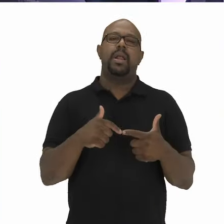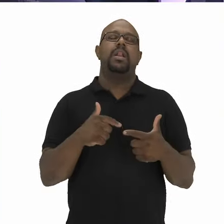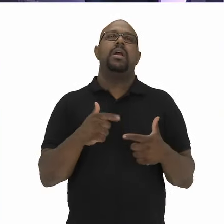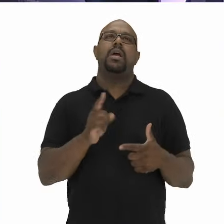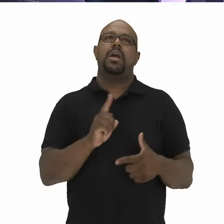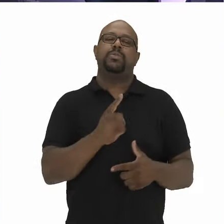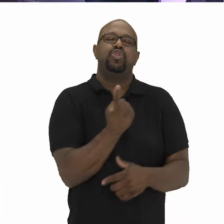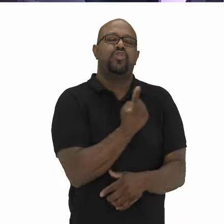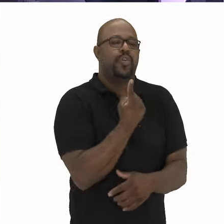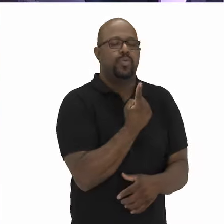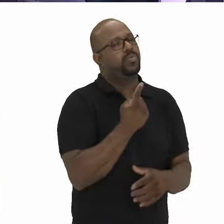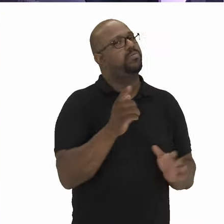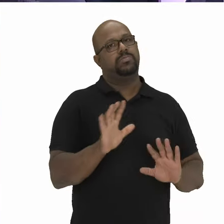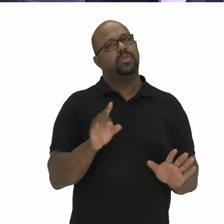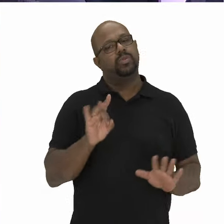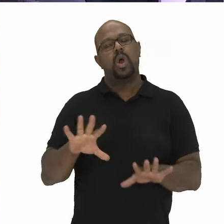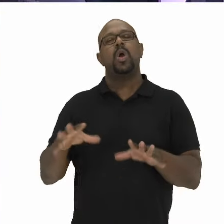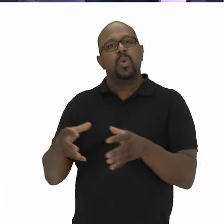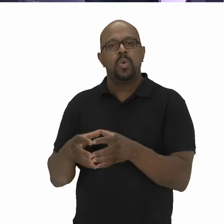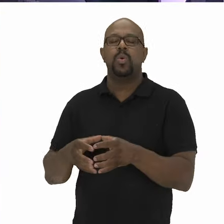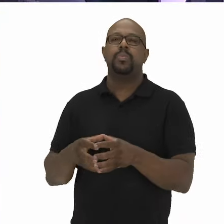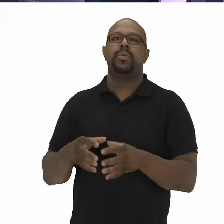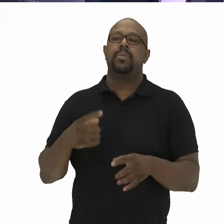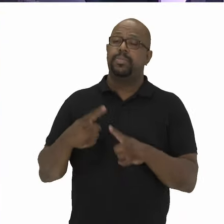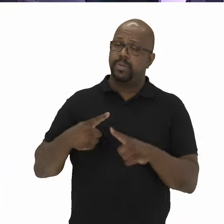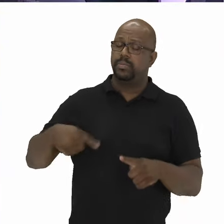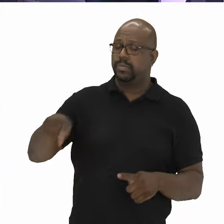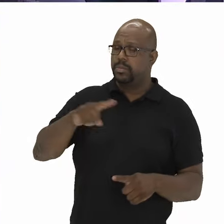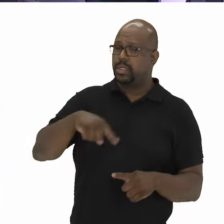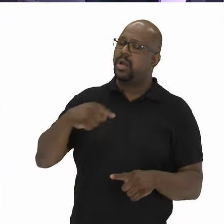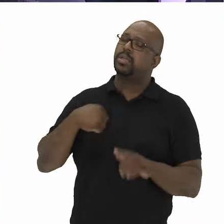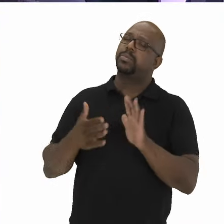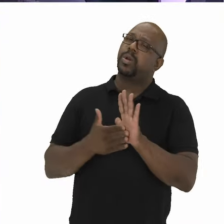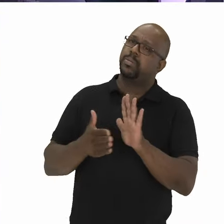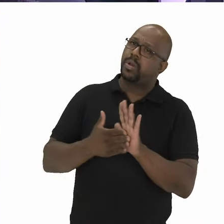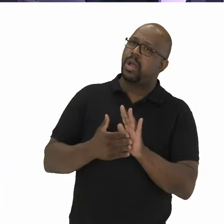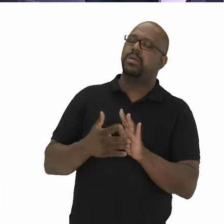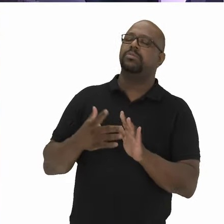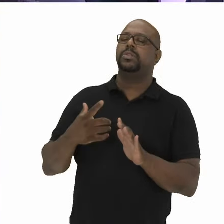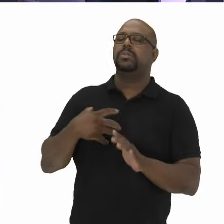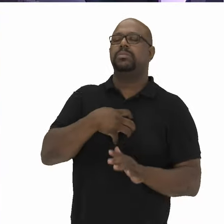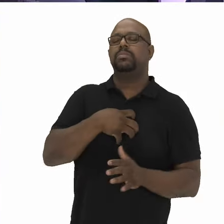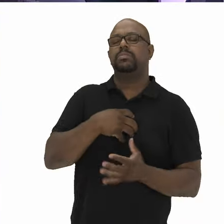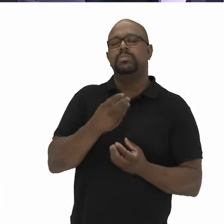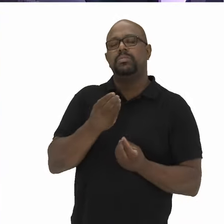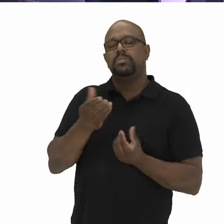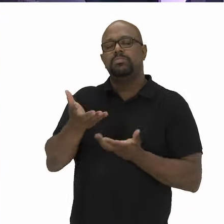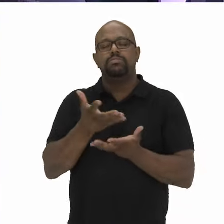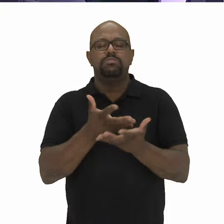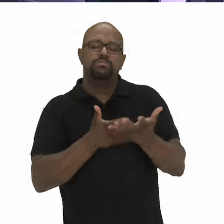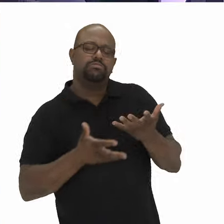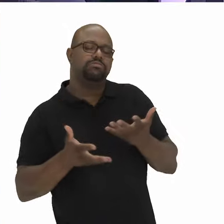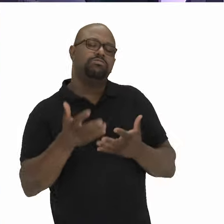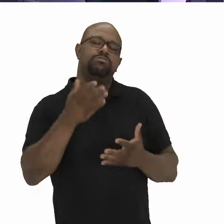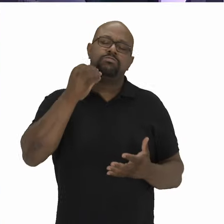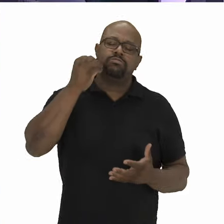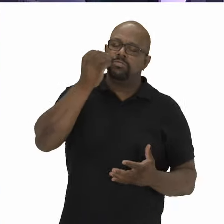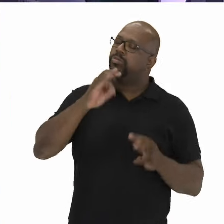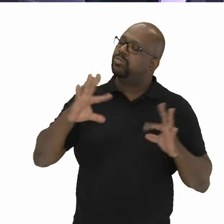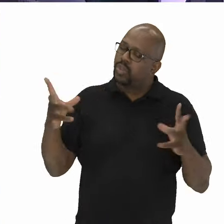trabalhamos de forma individual justamente para nós propormos e estarmos nesse convívio